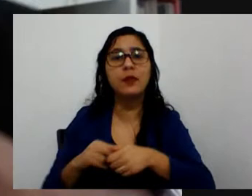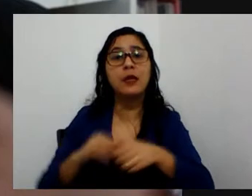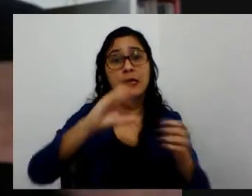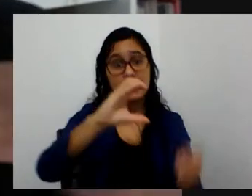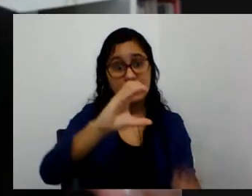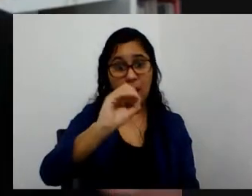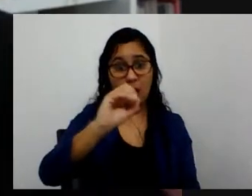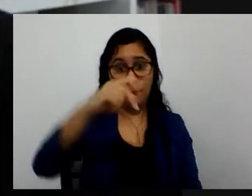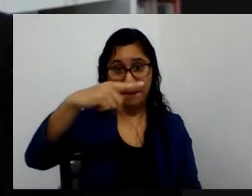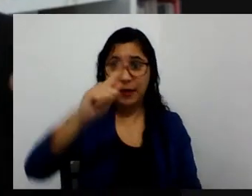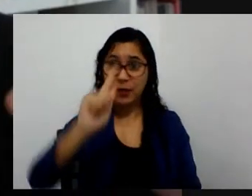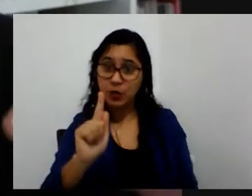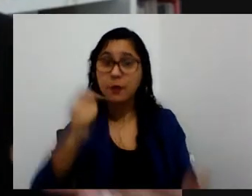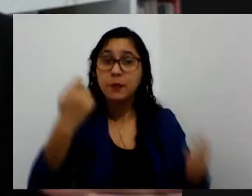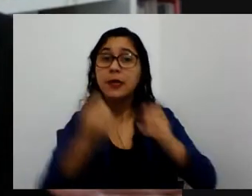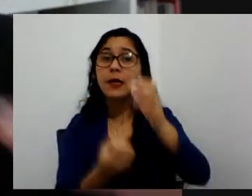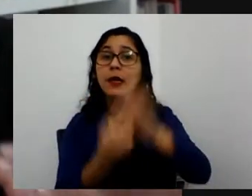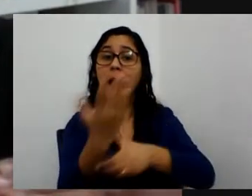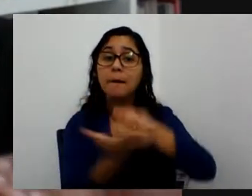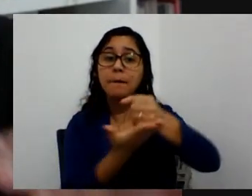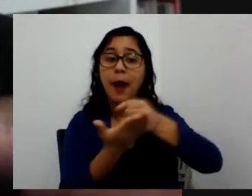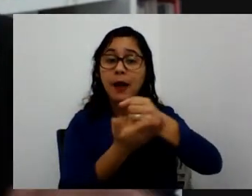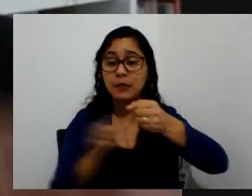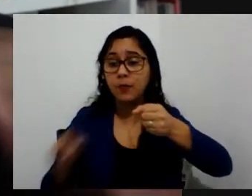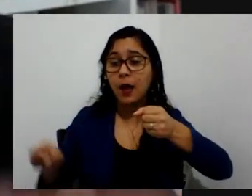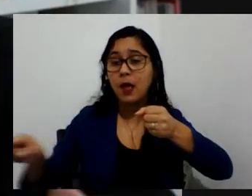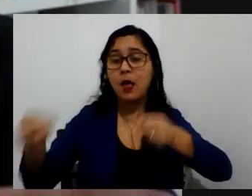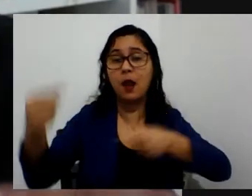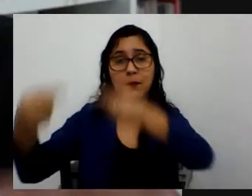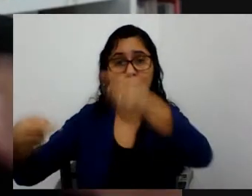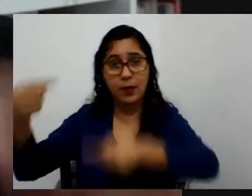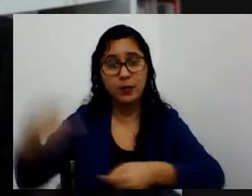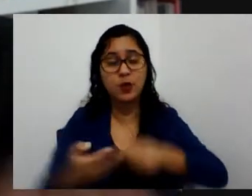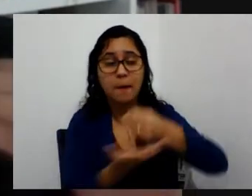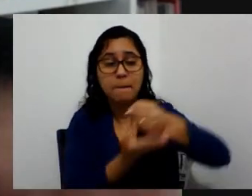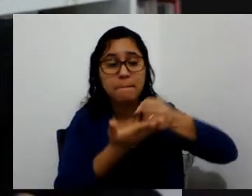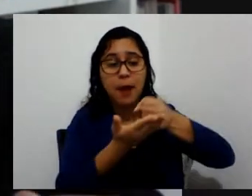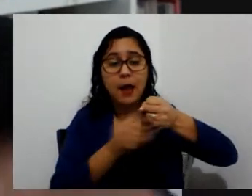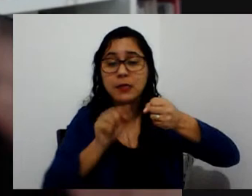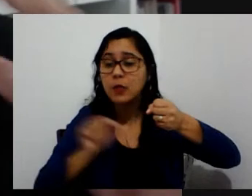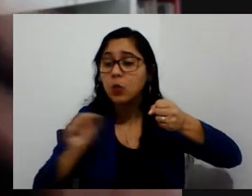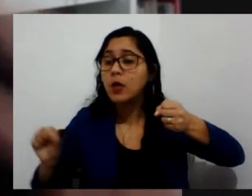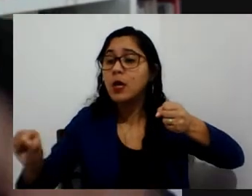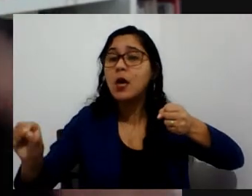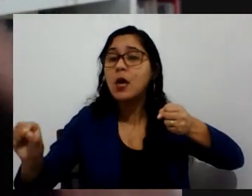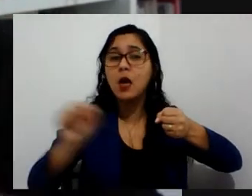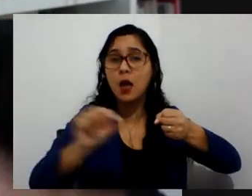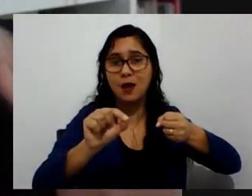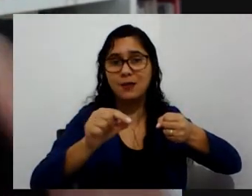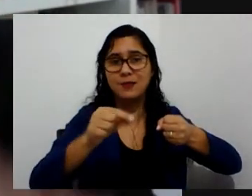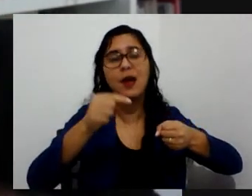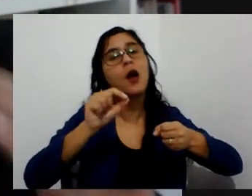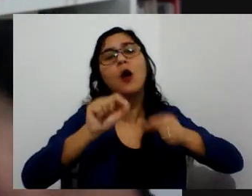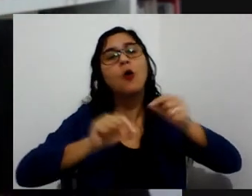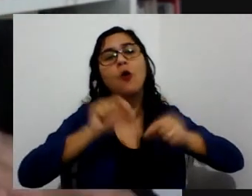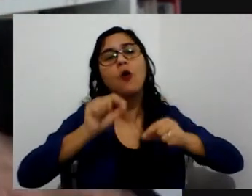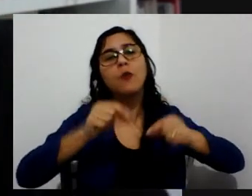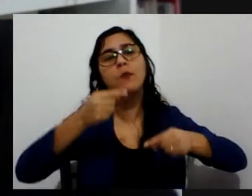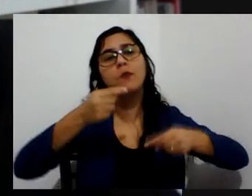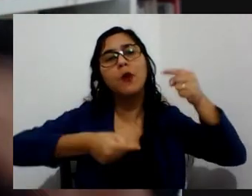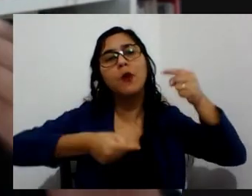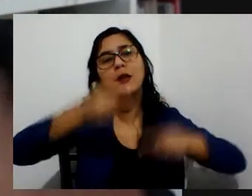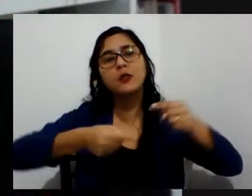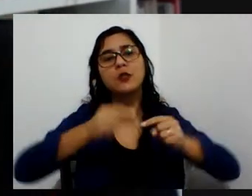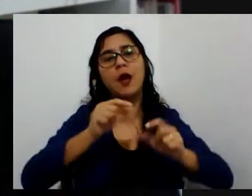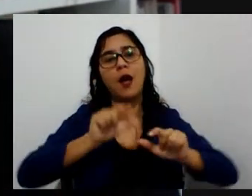uma base para essas políticas, ou seja, uma base daquilo que deve ser a política de ações afirmativas na pós-graduação